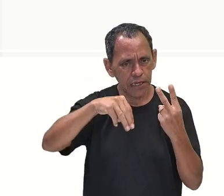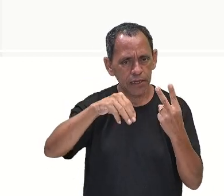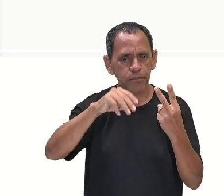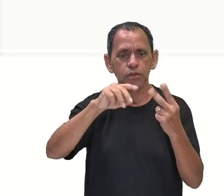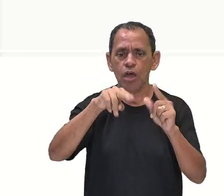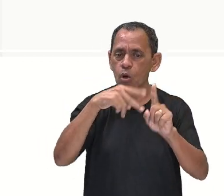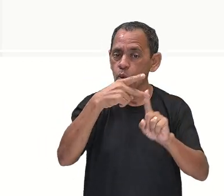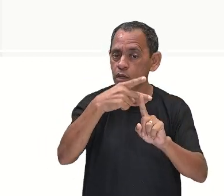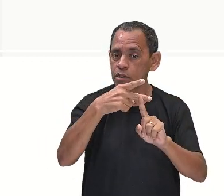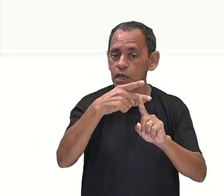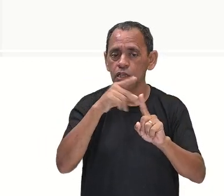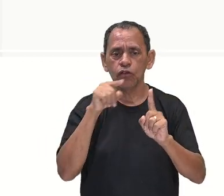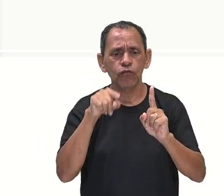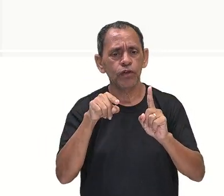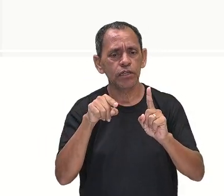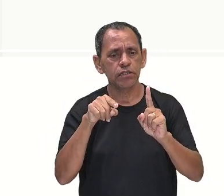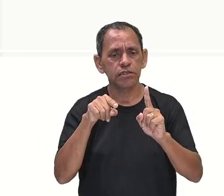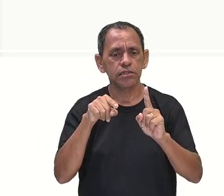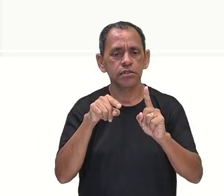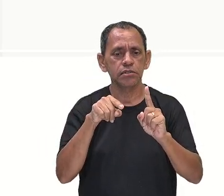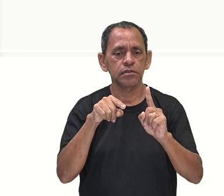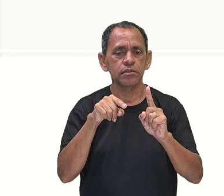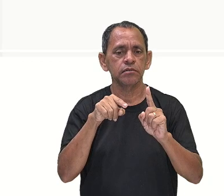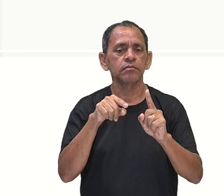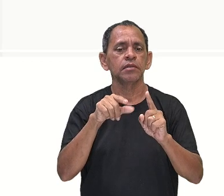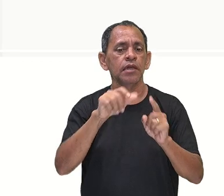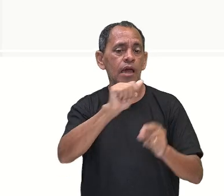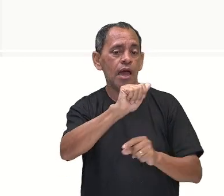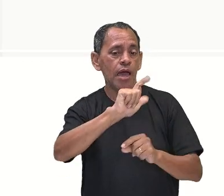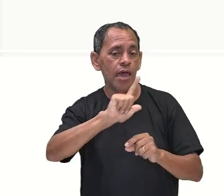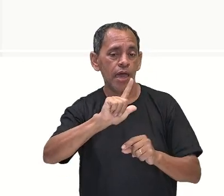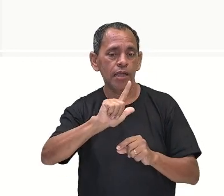vezes a área lateral, que deu...